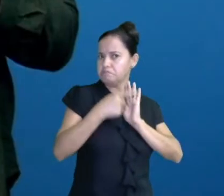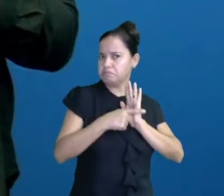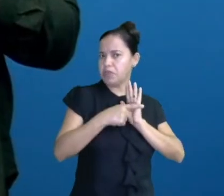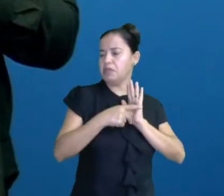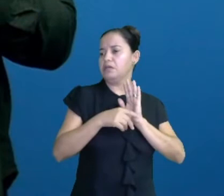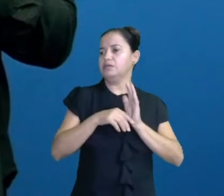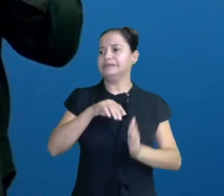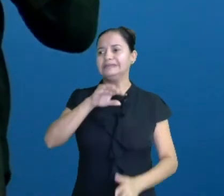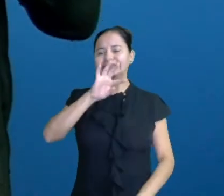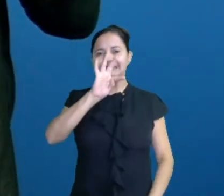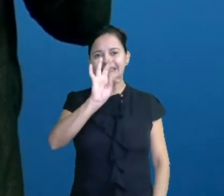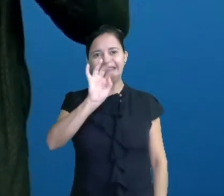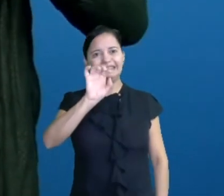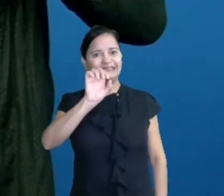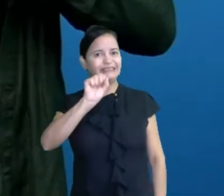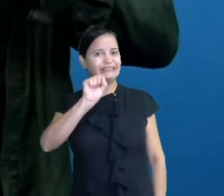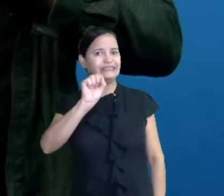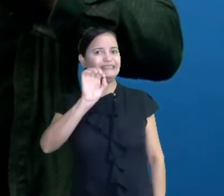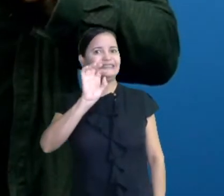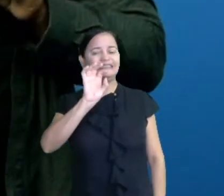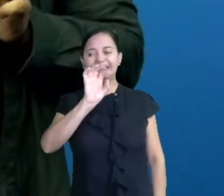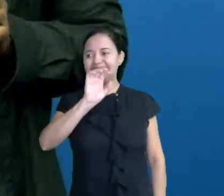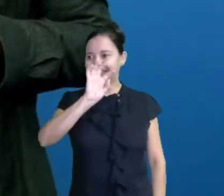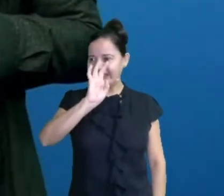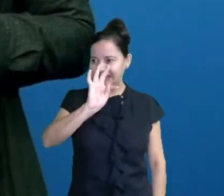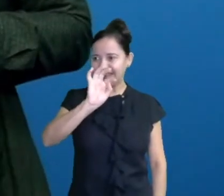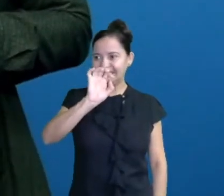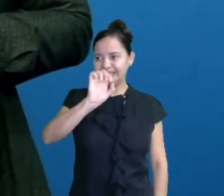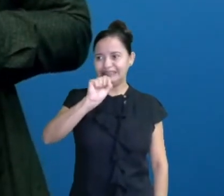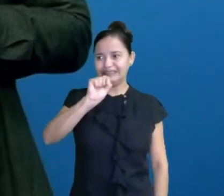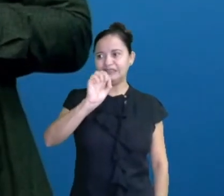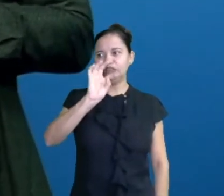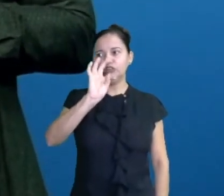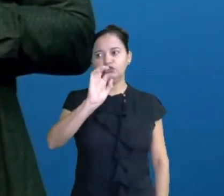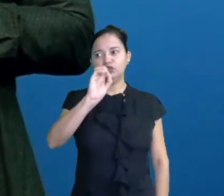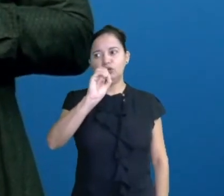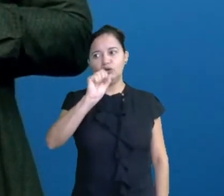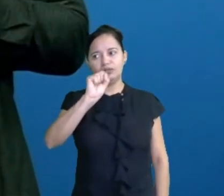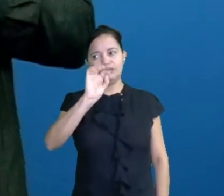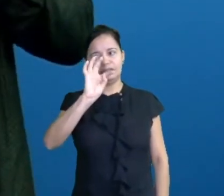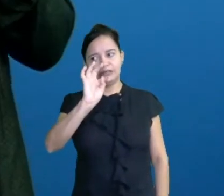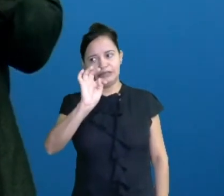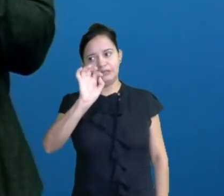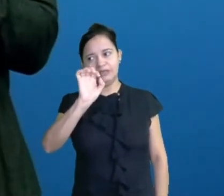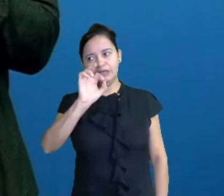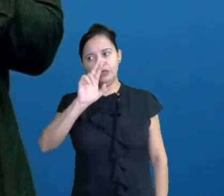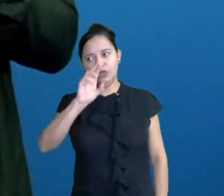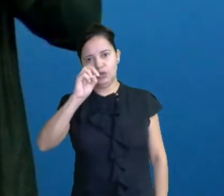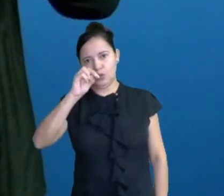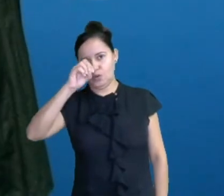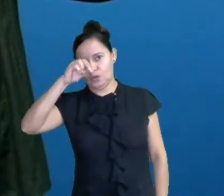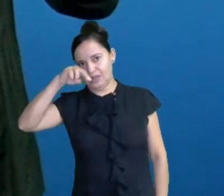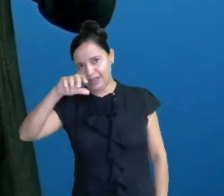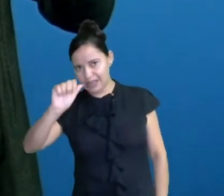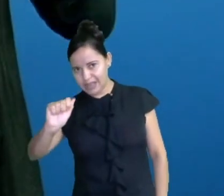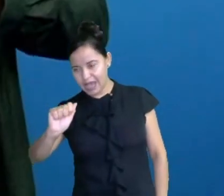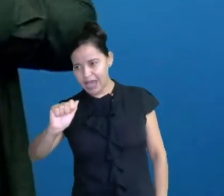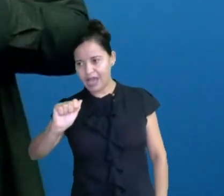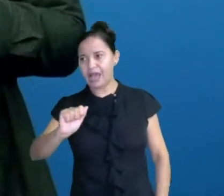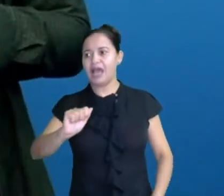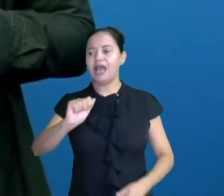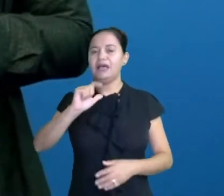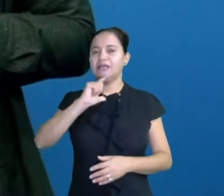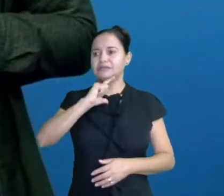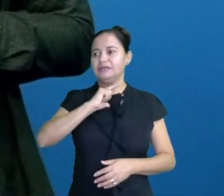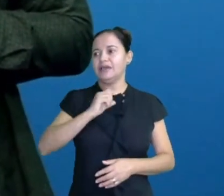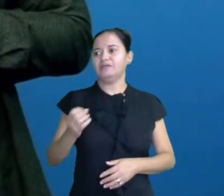reforçar para vocês, gente, a título até de curiosidade, se você quiser pesquisar, a mulher também produz testosterona, tá? Os andrógenos, nas regiões da suprarrenal e,